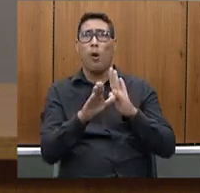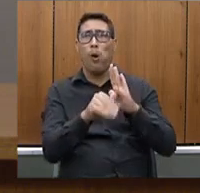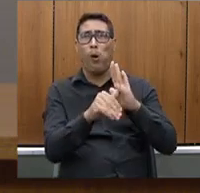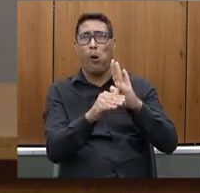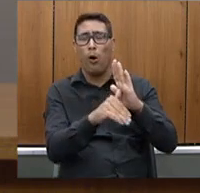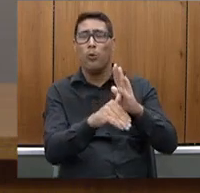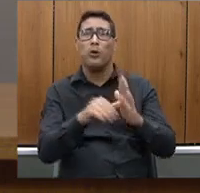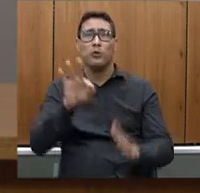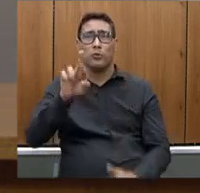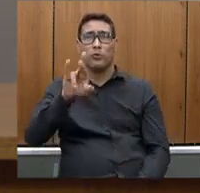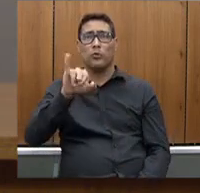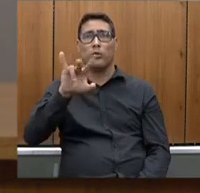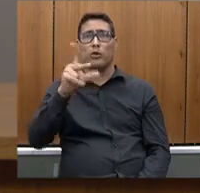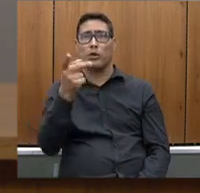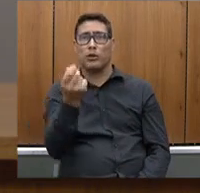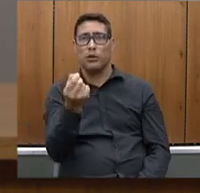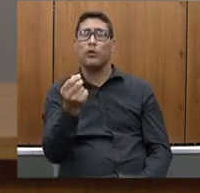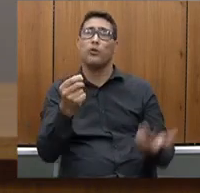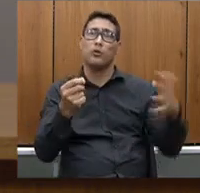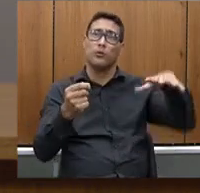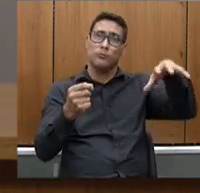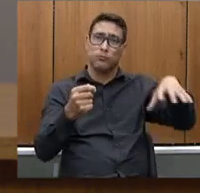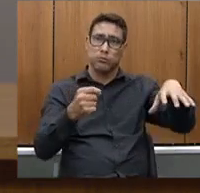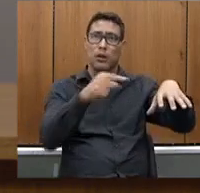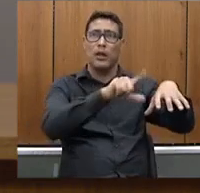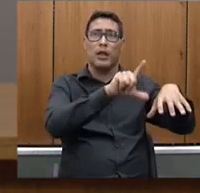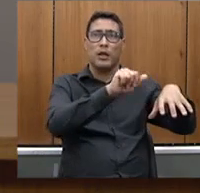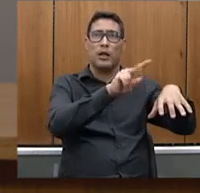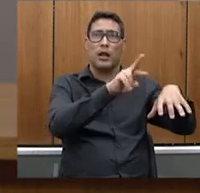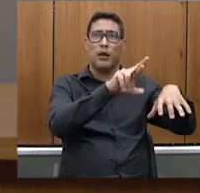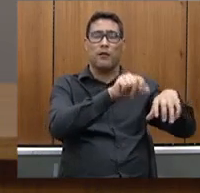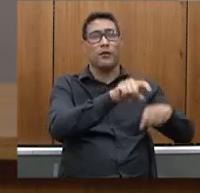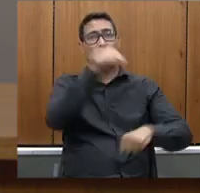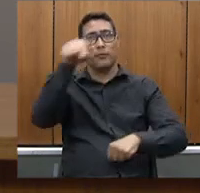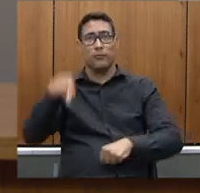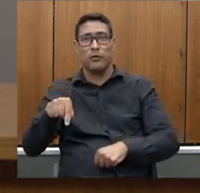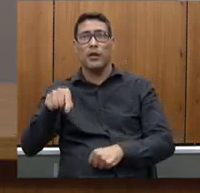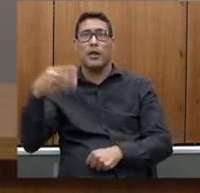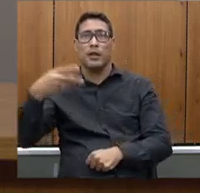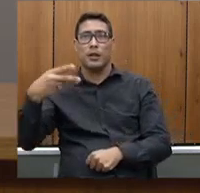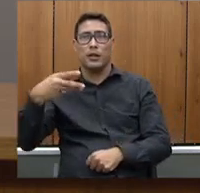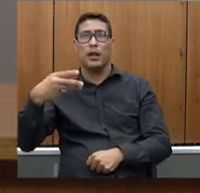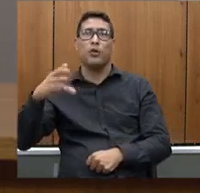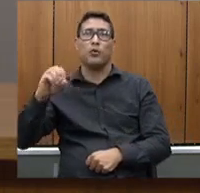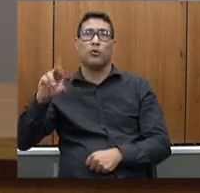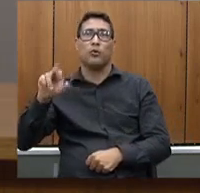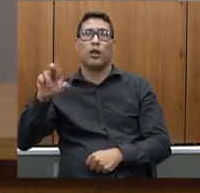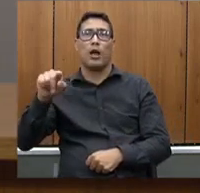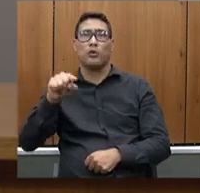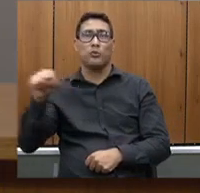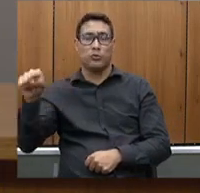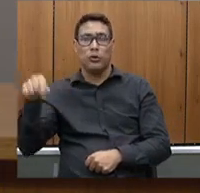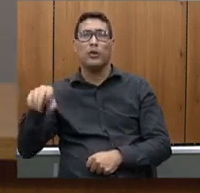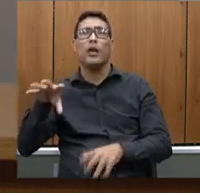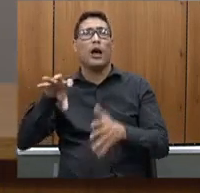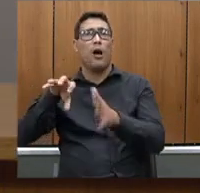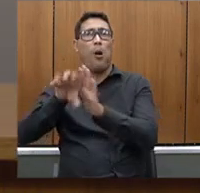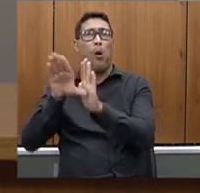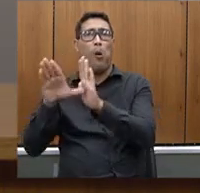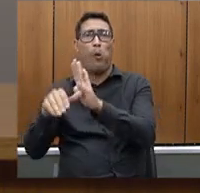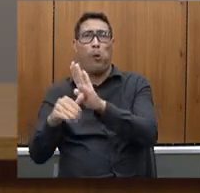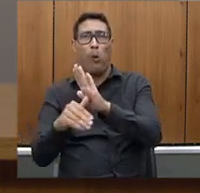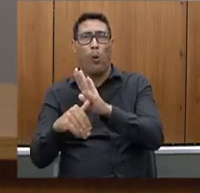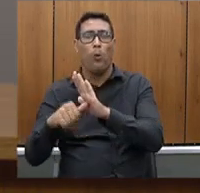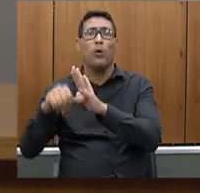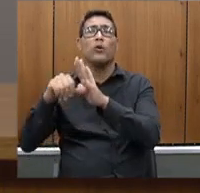e Três Corações que é um trecho que deverá ser ativado agora e o roubo de Trilhos e ele